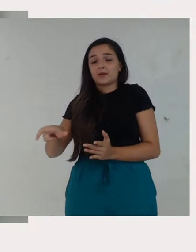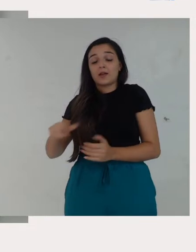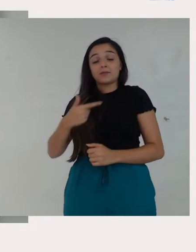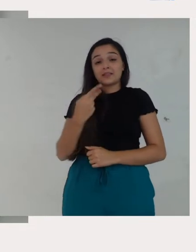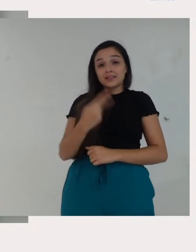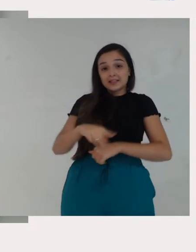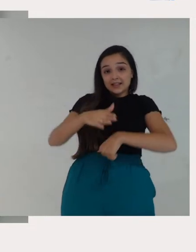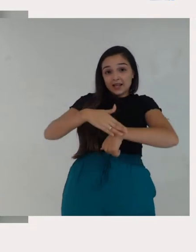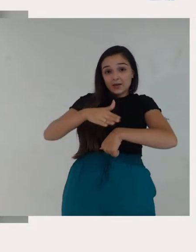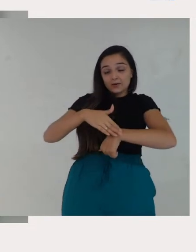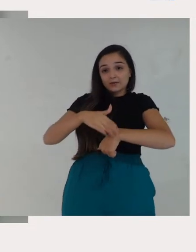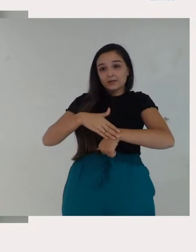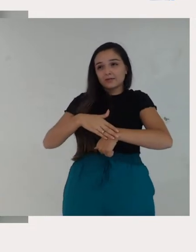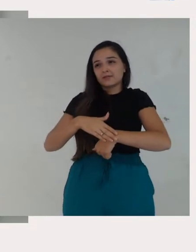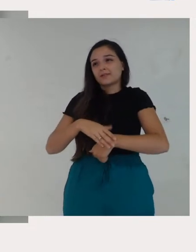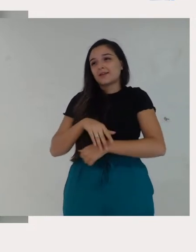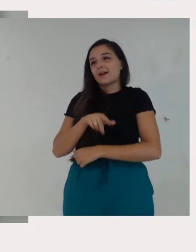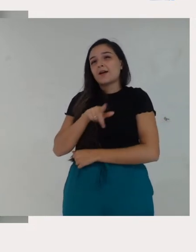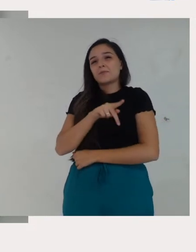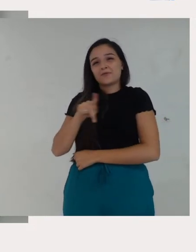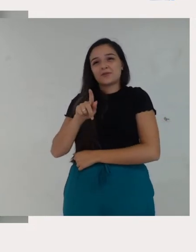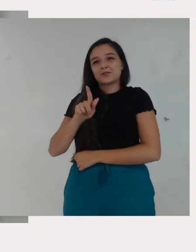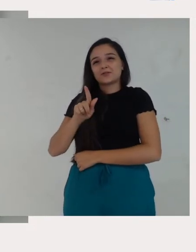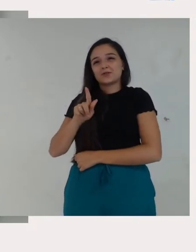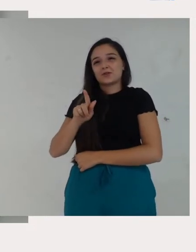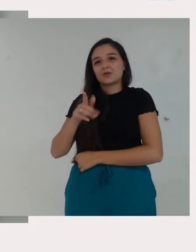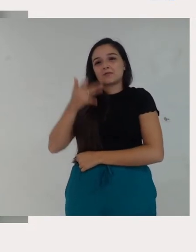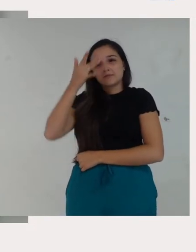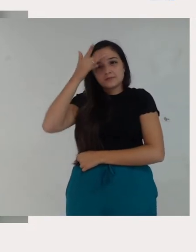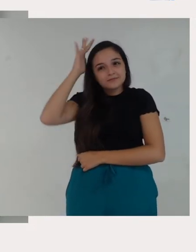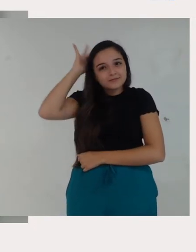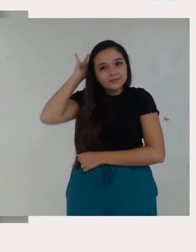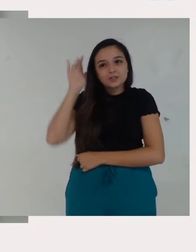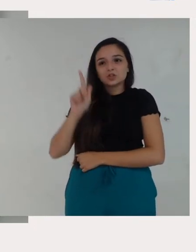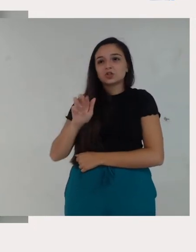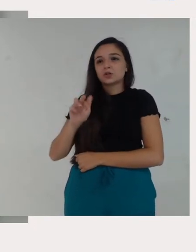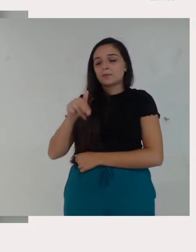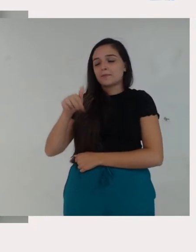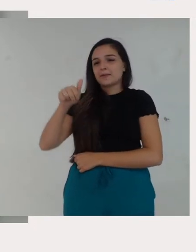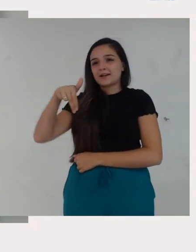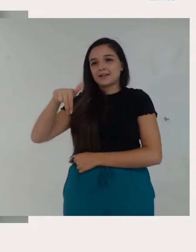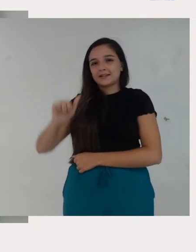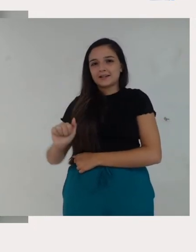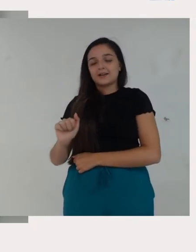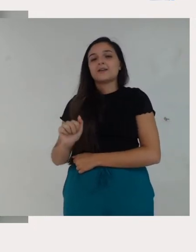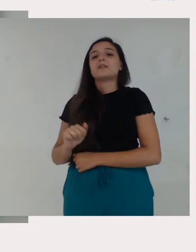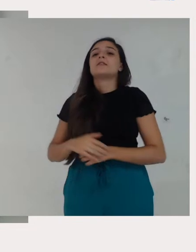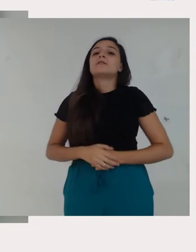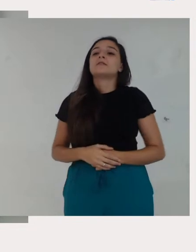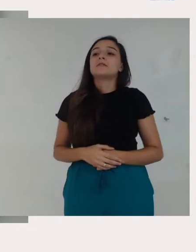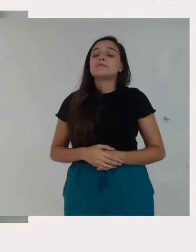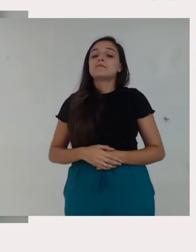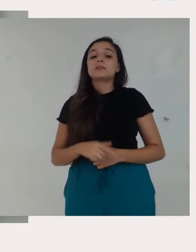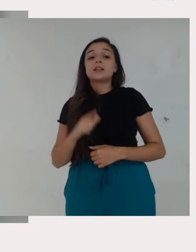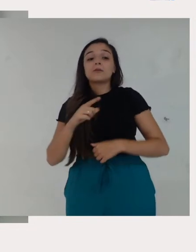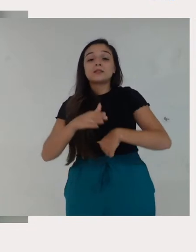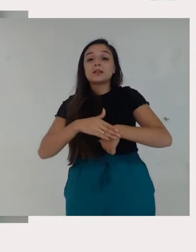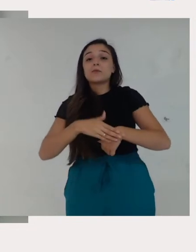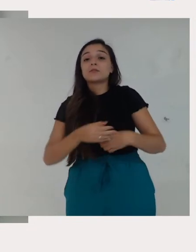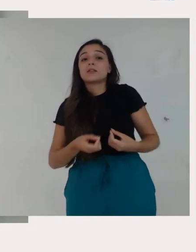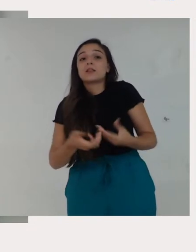professora Germana então falou do tempo de trabalho, da força de trabalho, que você dedica para o outro e não para